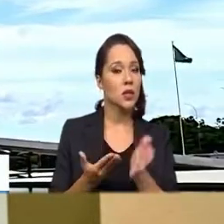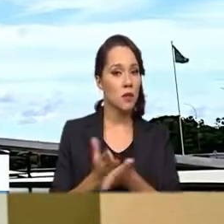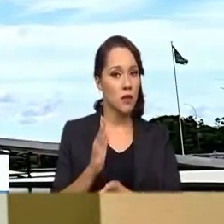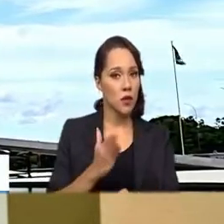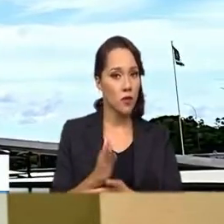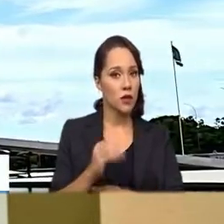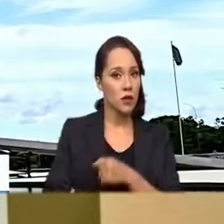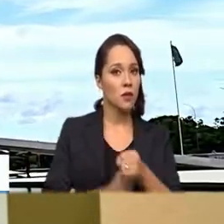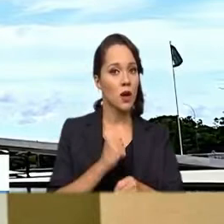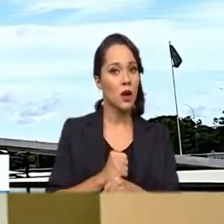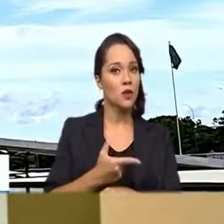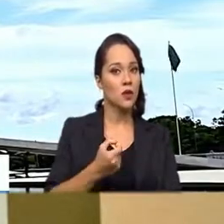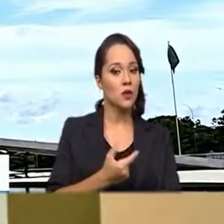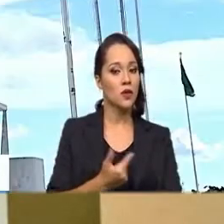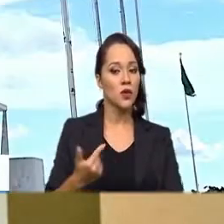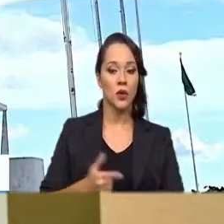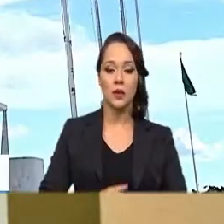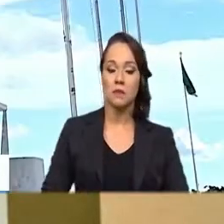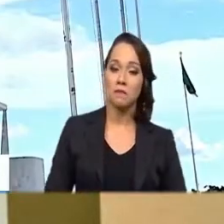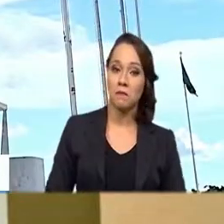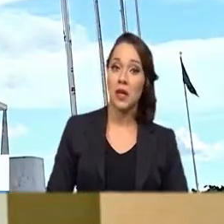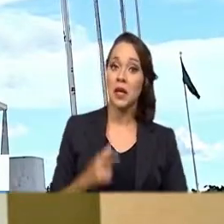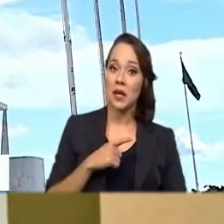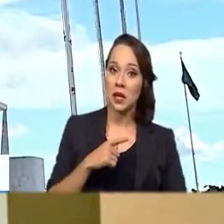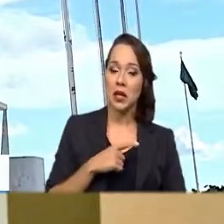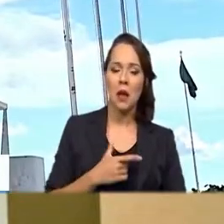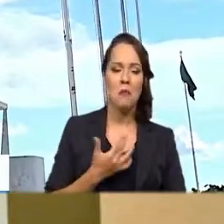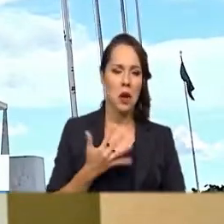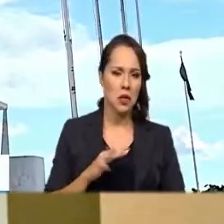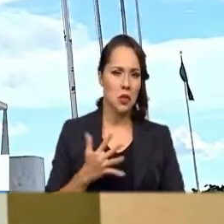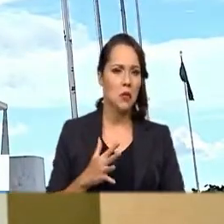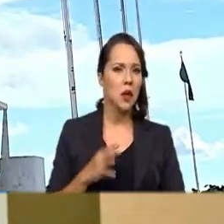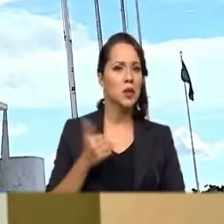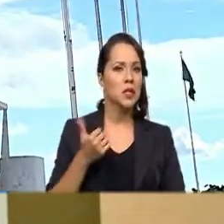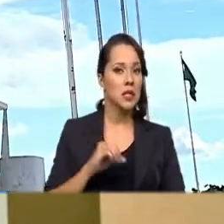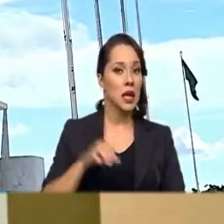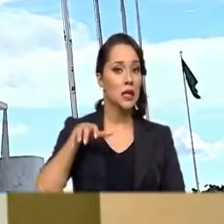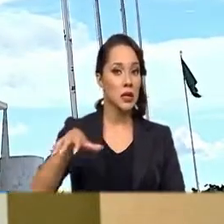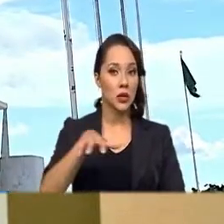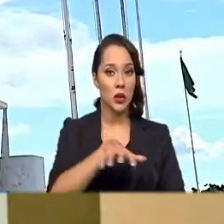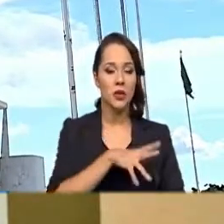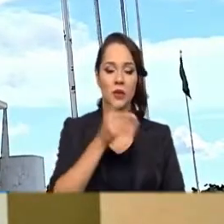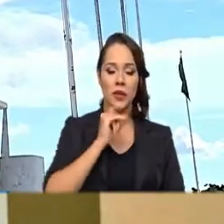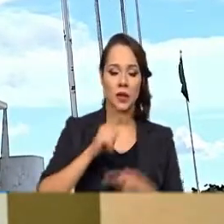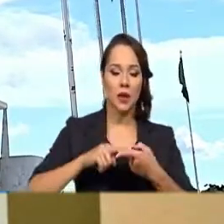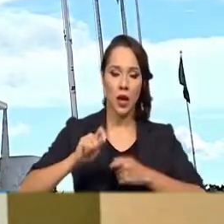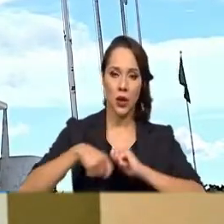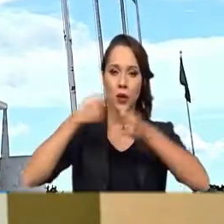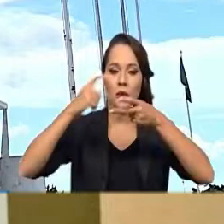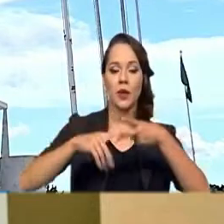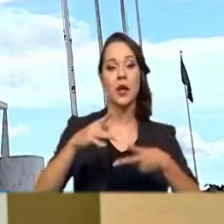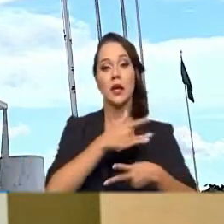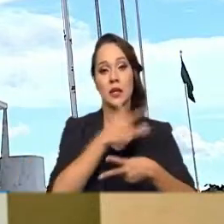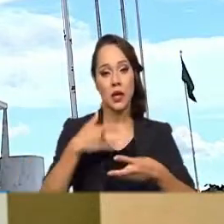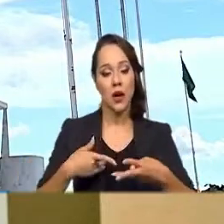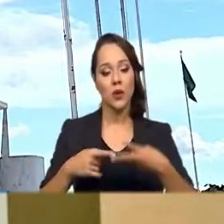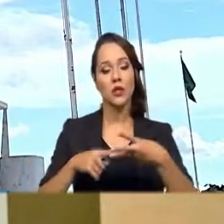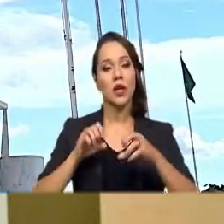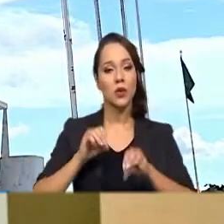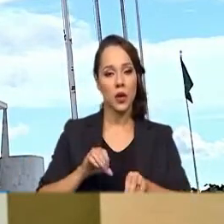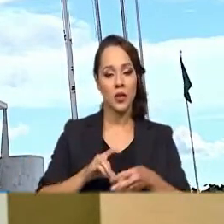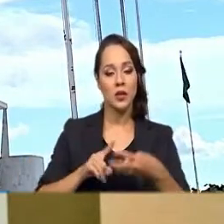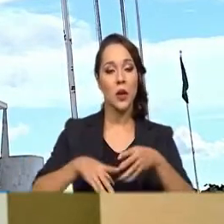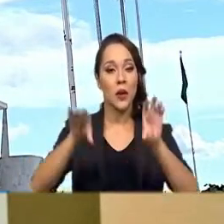contendo 45 propostas que ele considera importantes e prioritárias para análise dos deputados e